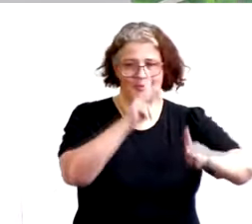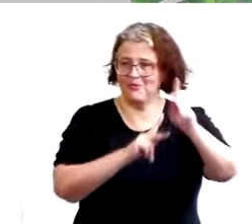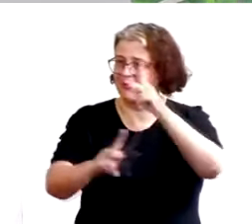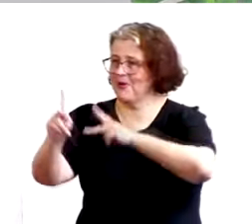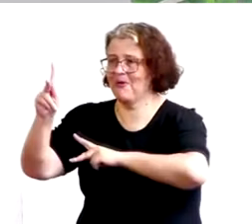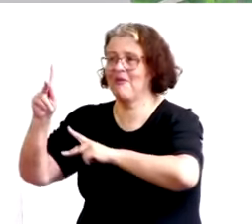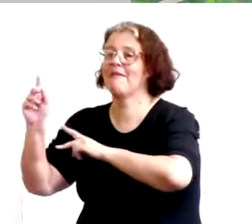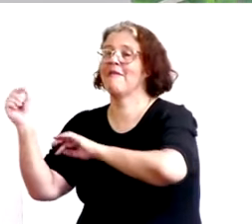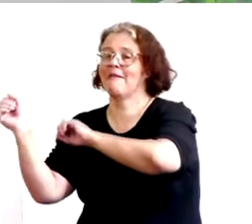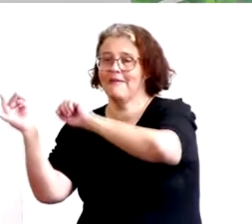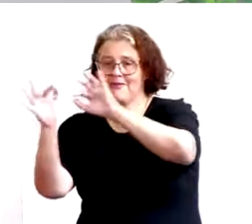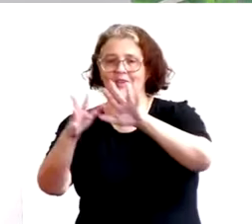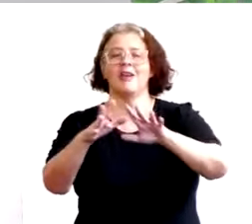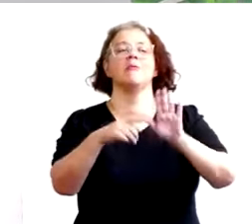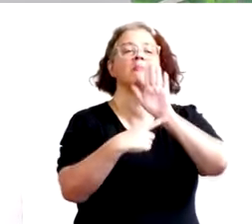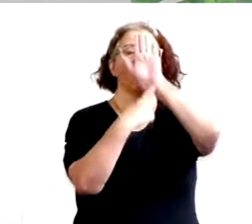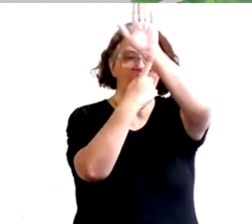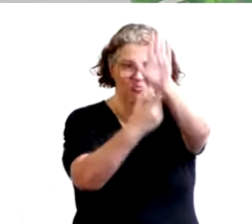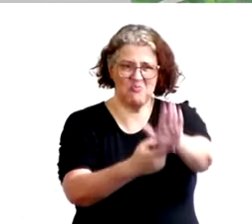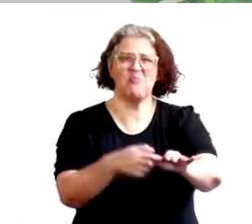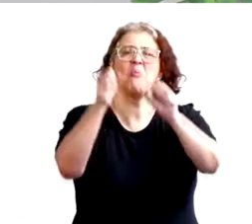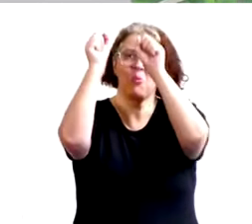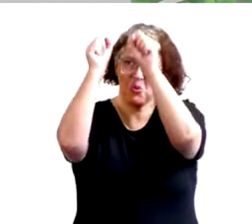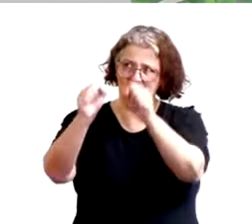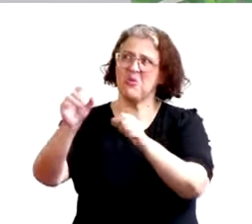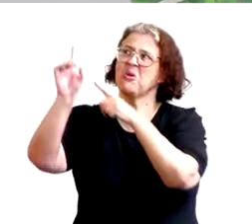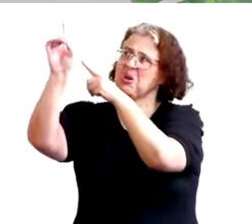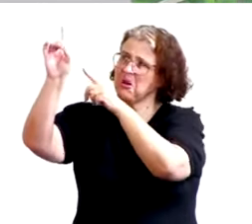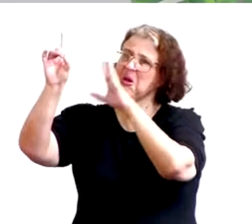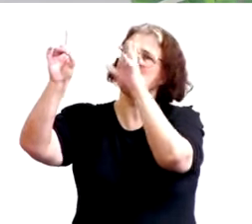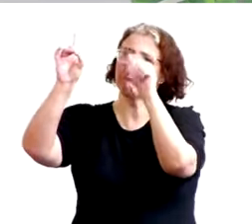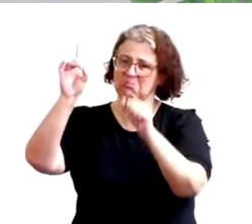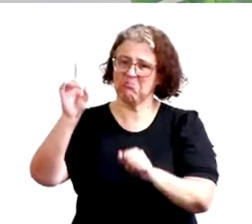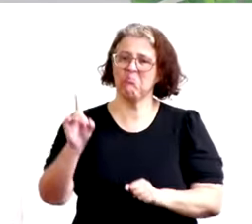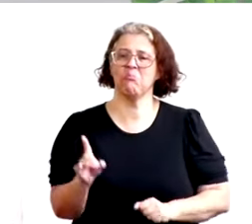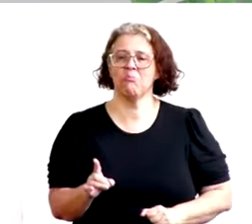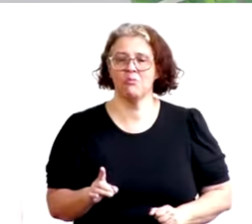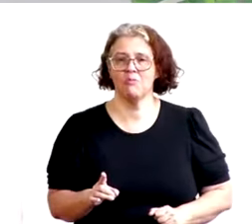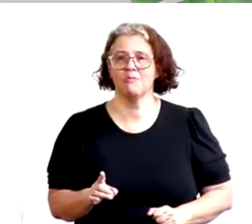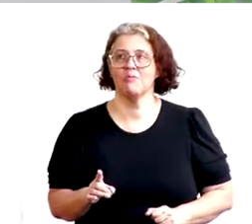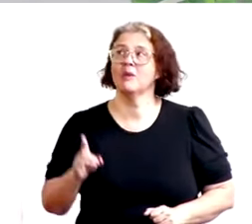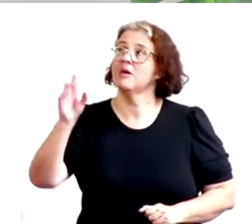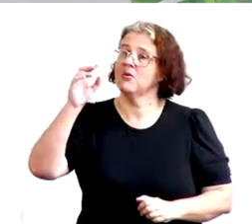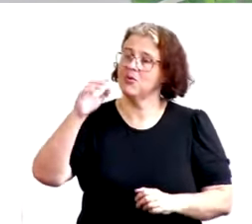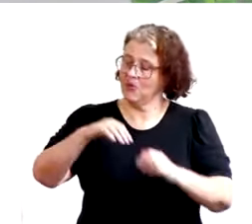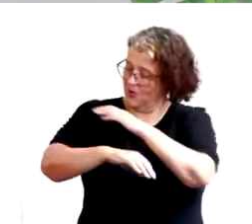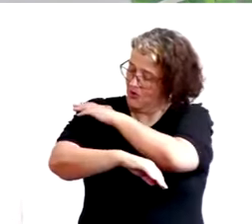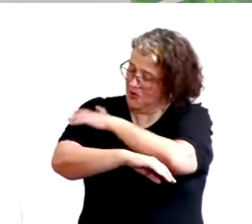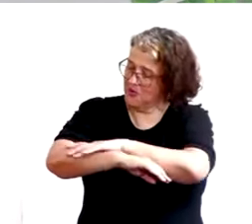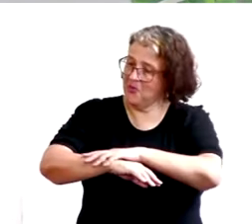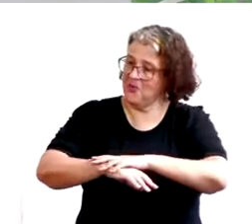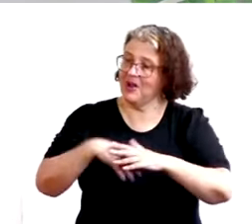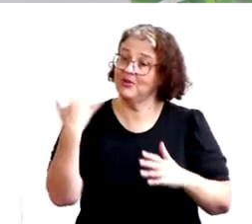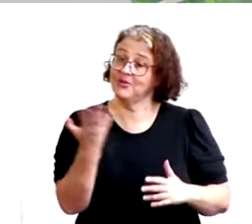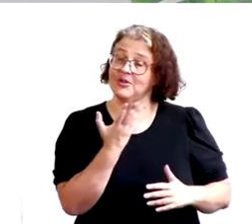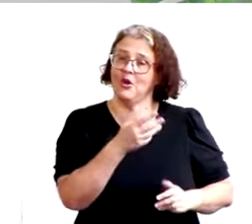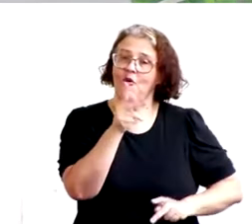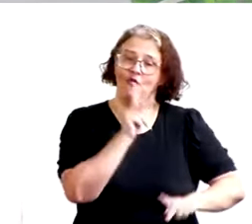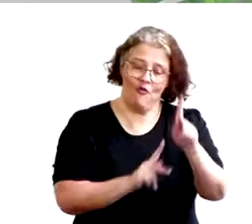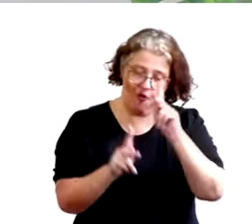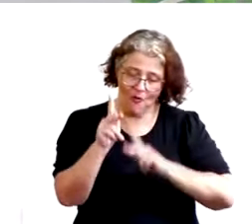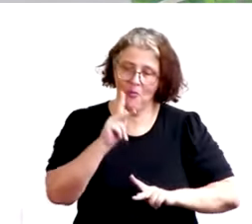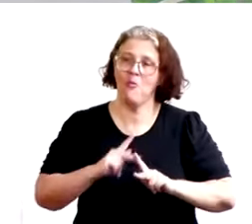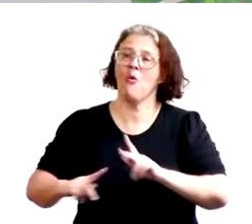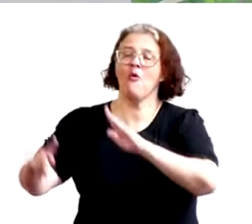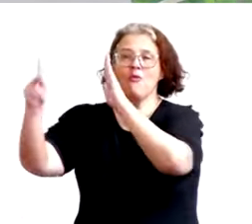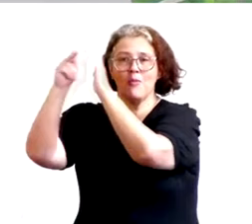feito notório o seu poder com teu braço remiste o teu povo os filhos de Jacó e